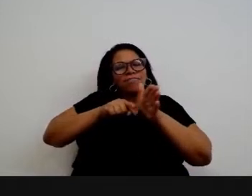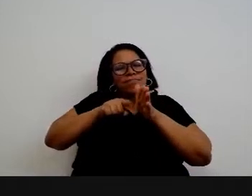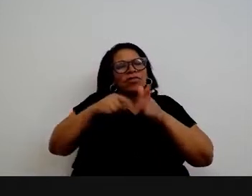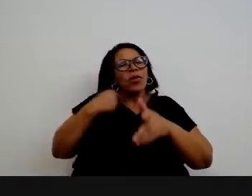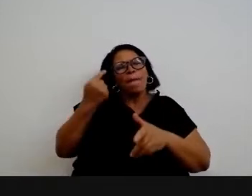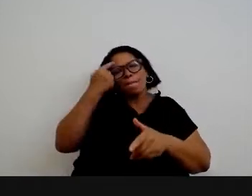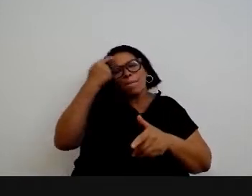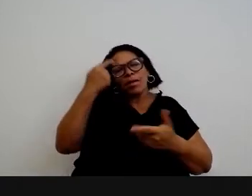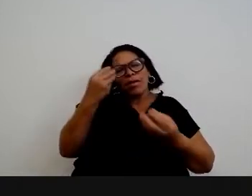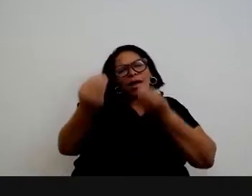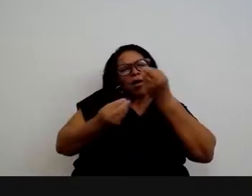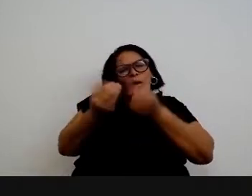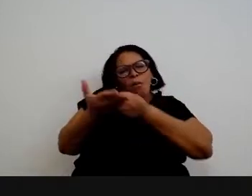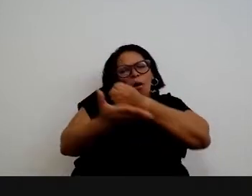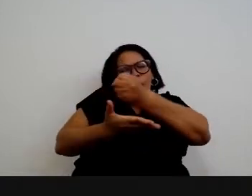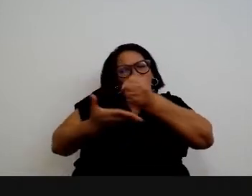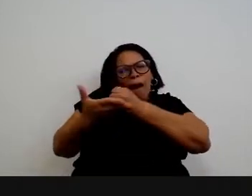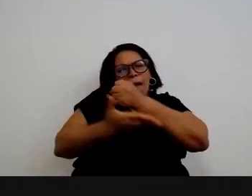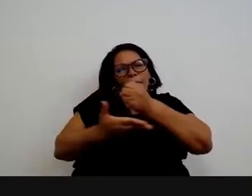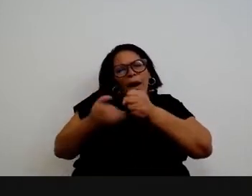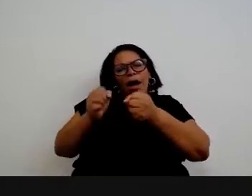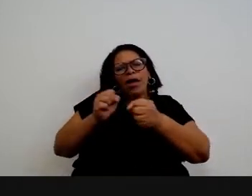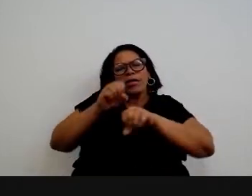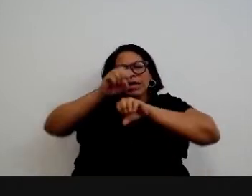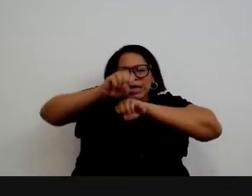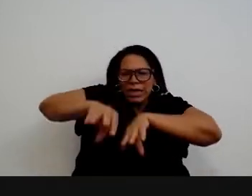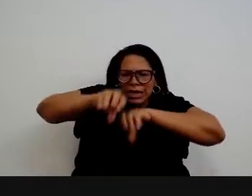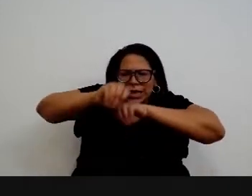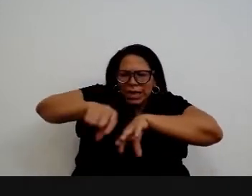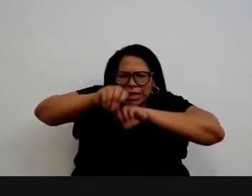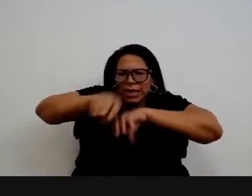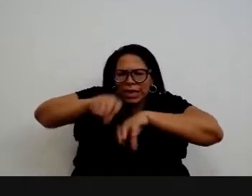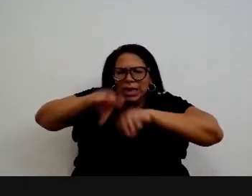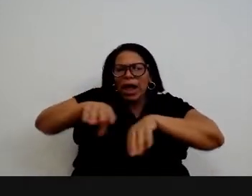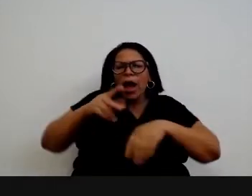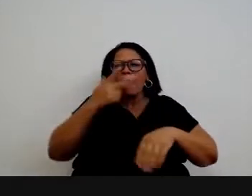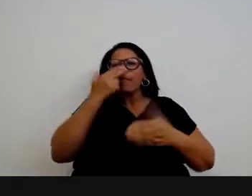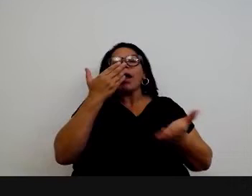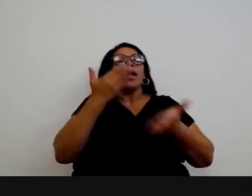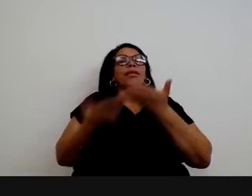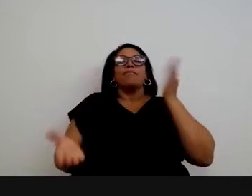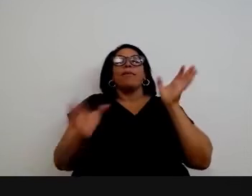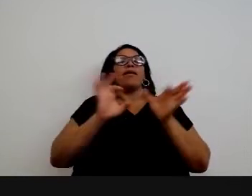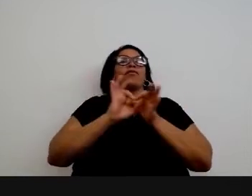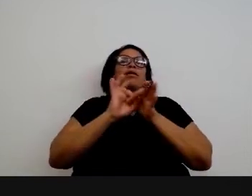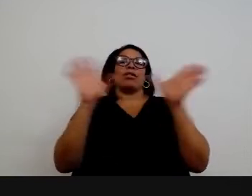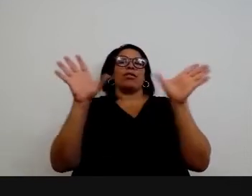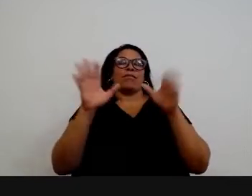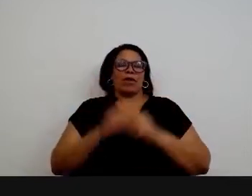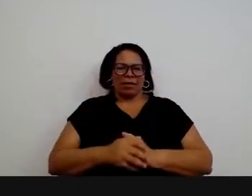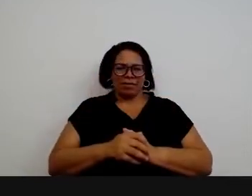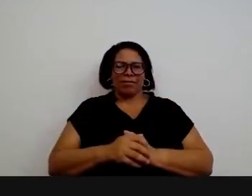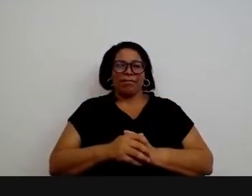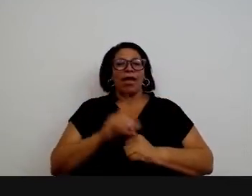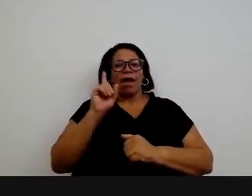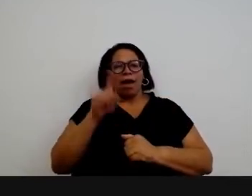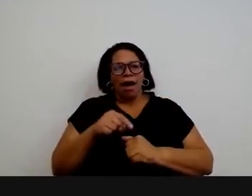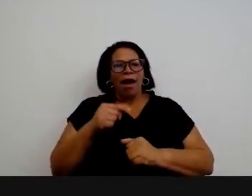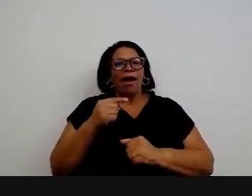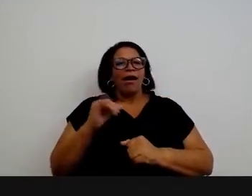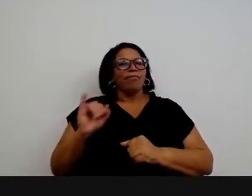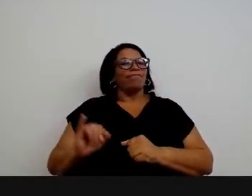consolidar essa lógica com base em atividades de educação, a gente perde em termos de democracia. Então, esse é um